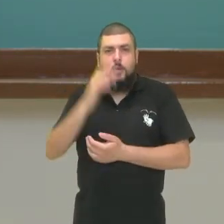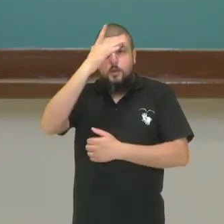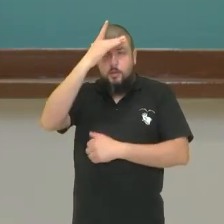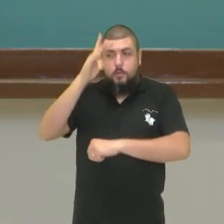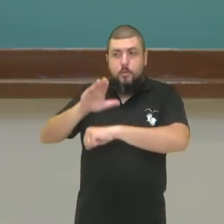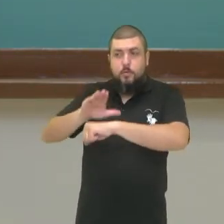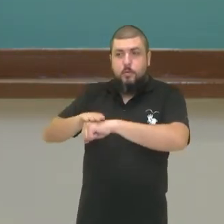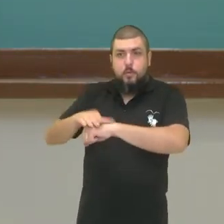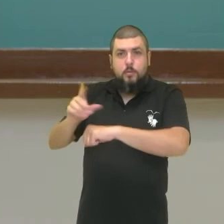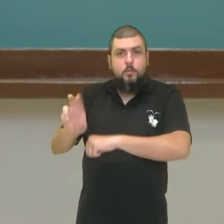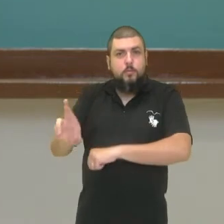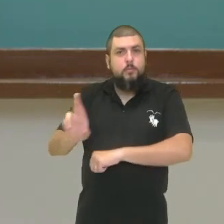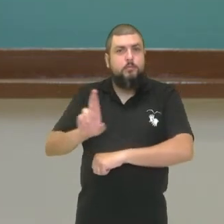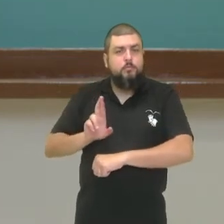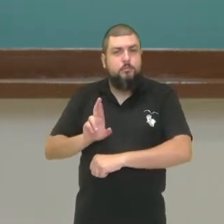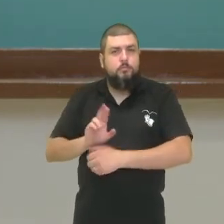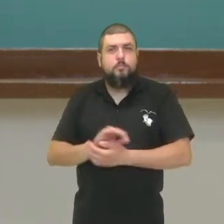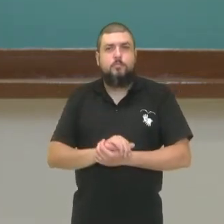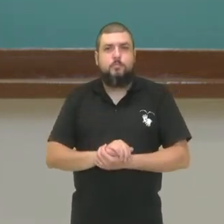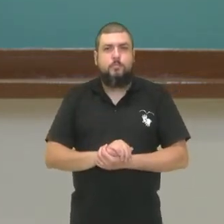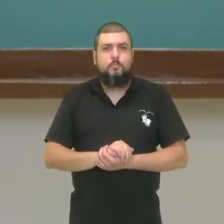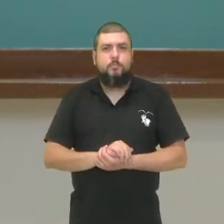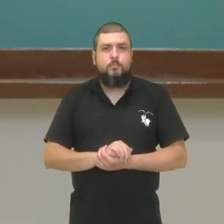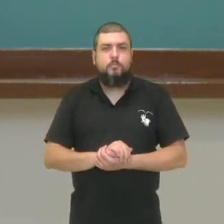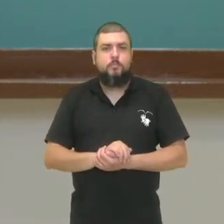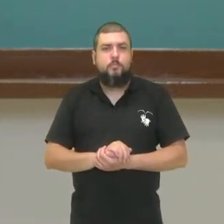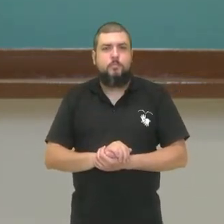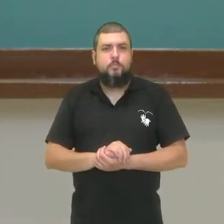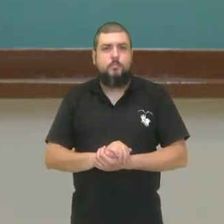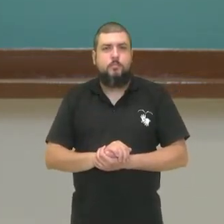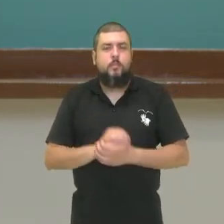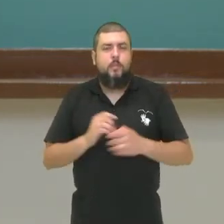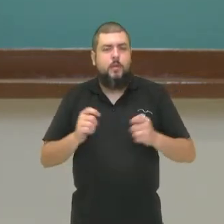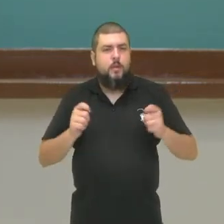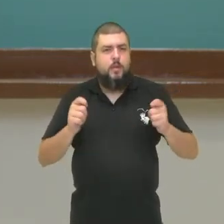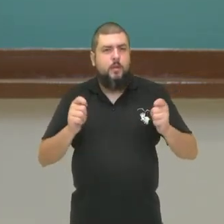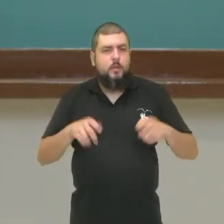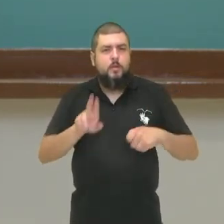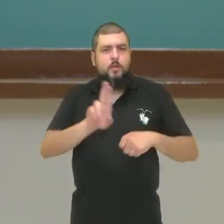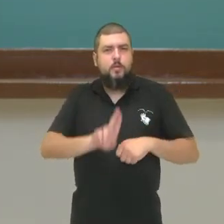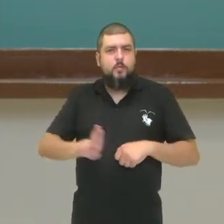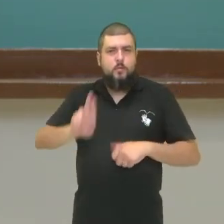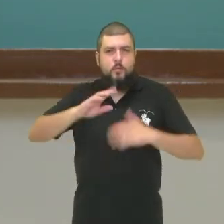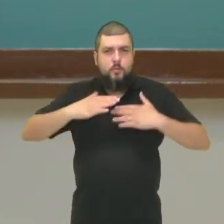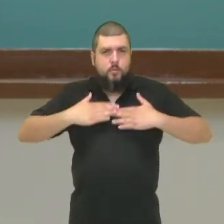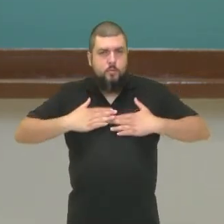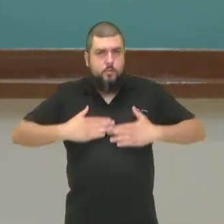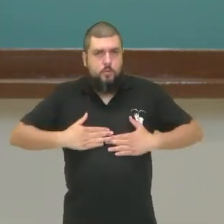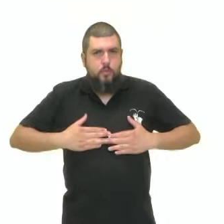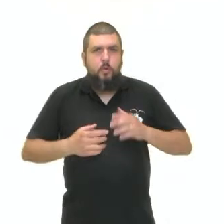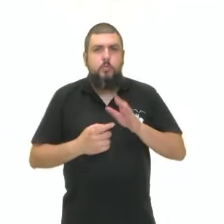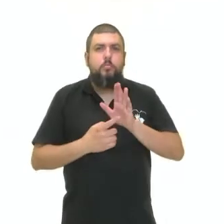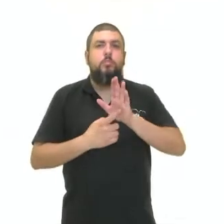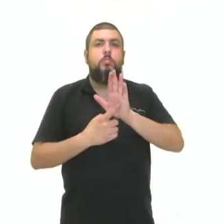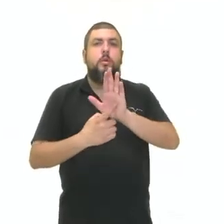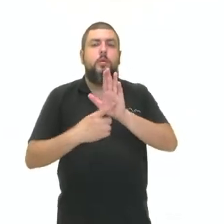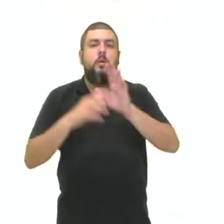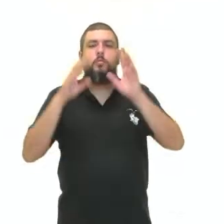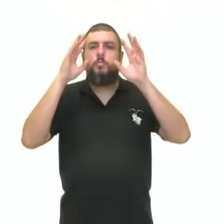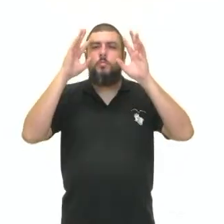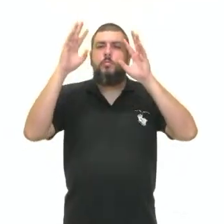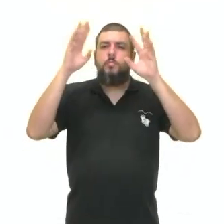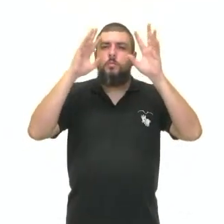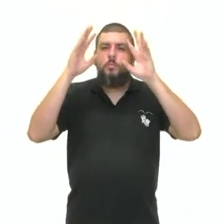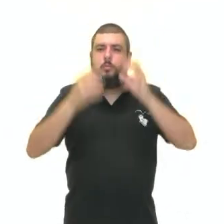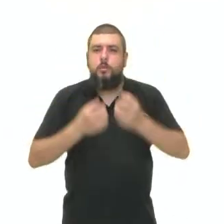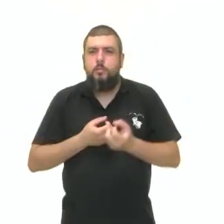né? É possível usar o corpo para representar ideias, personagens, expressando